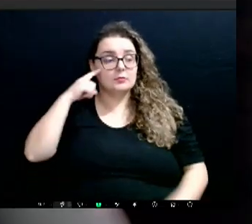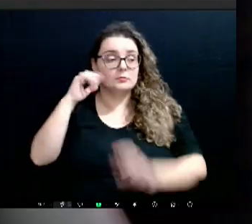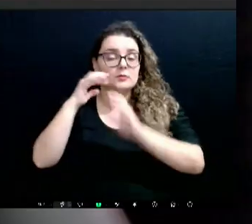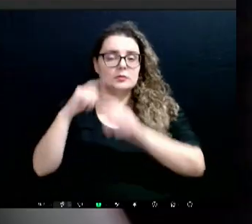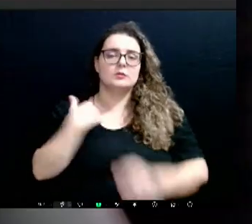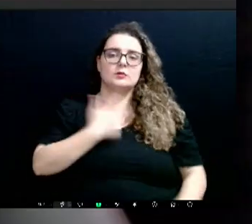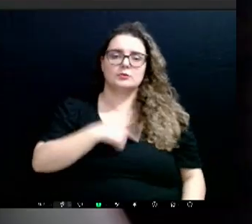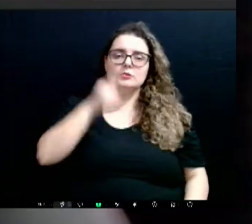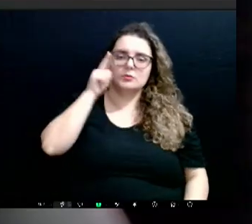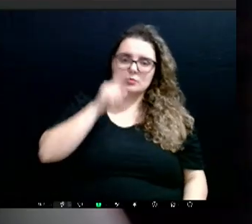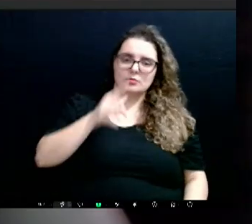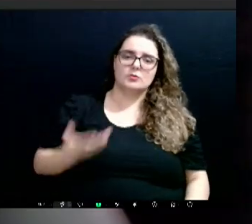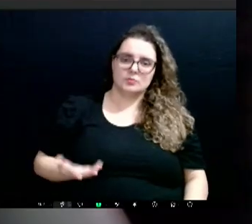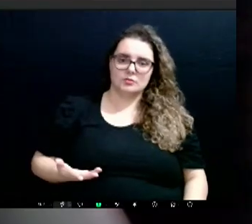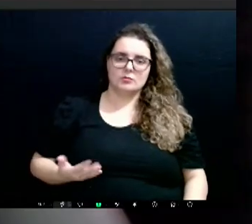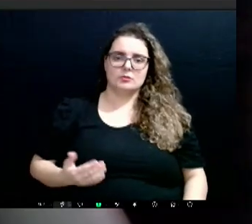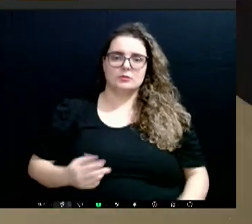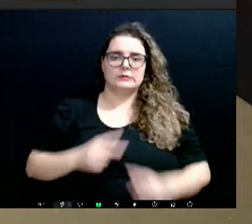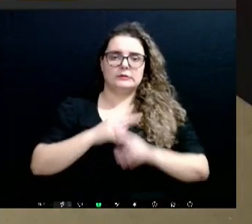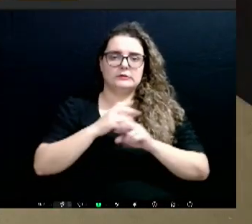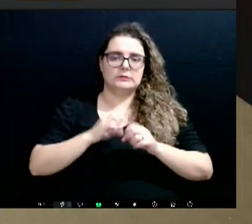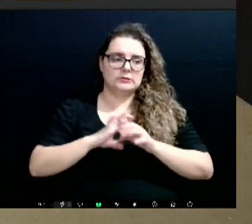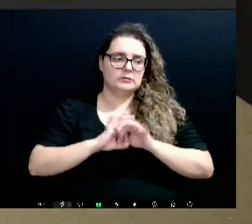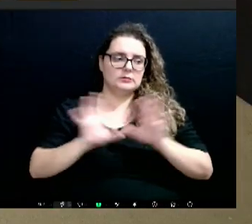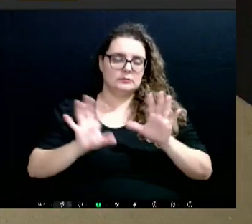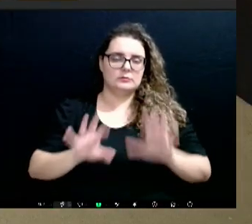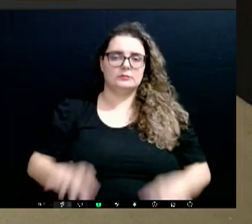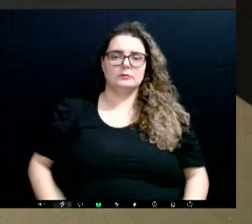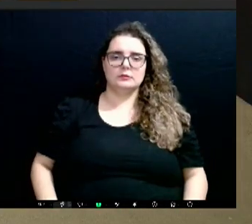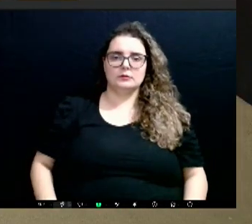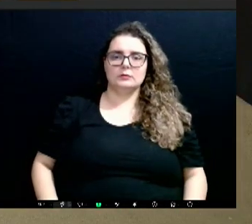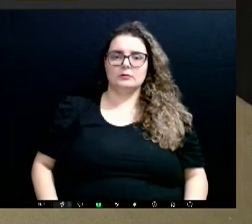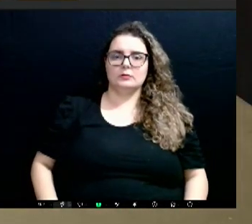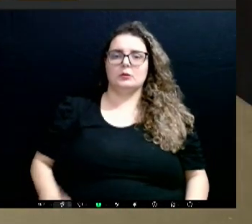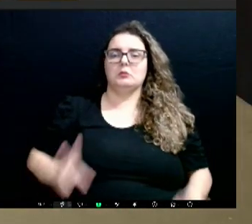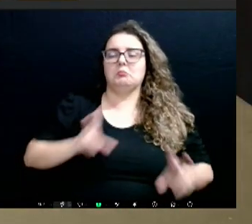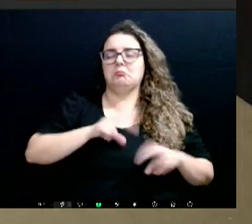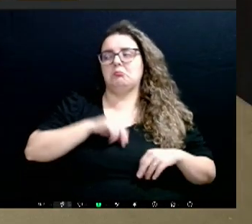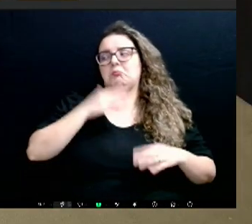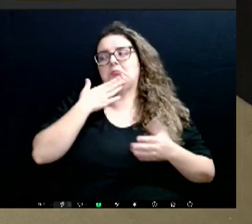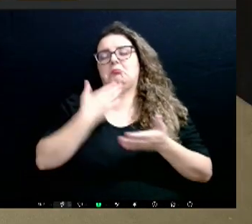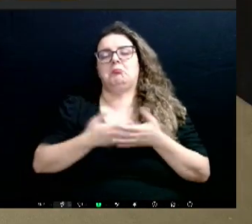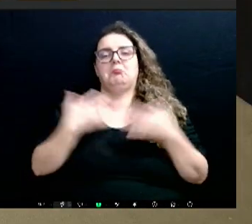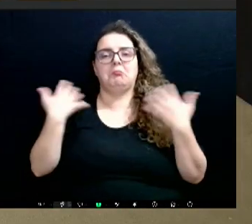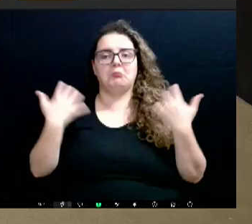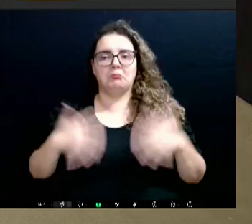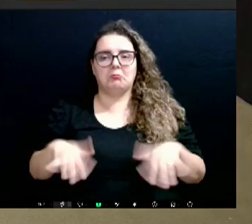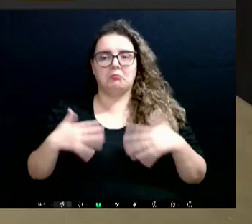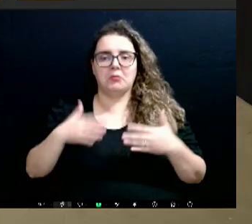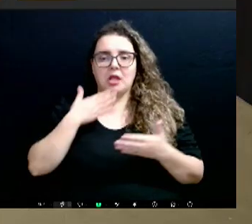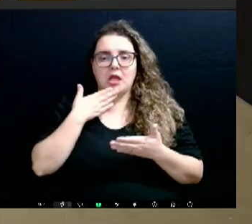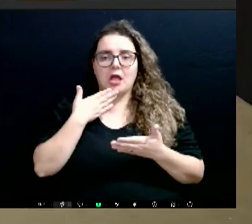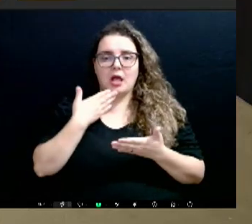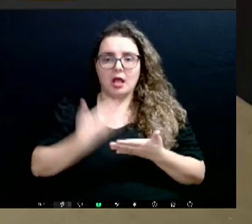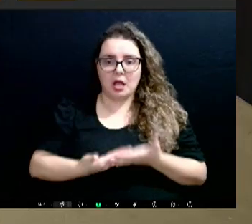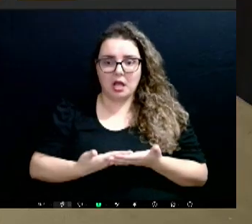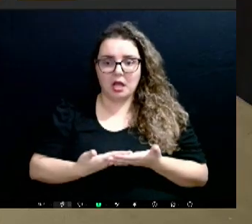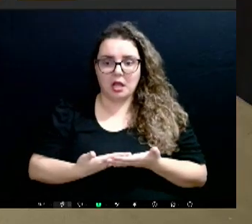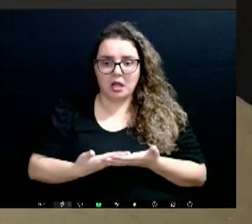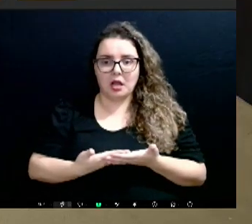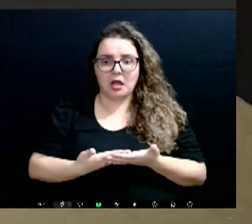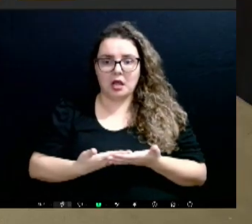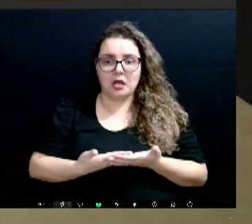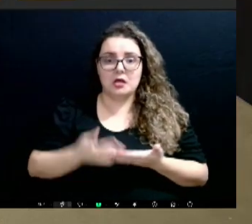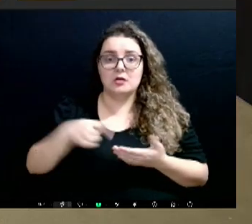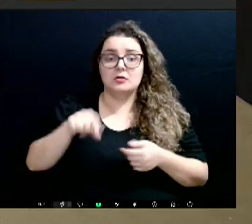consegue desintoxicar dessas telas. Que impressionante. Estou de boca aberta aqui, porque vocês fazem a